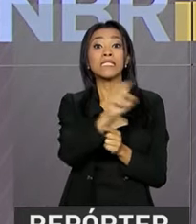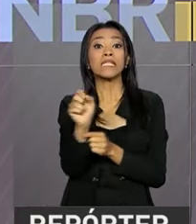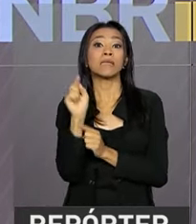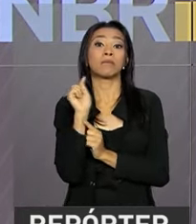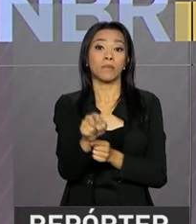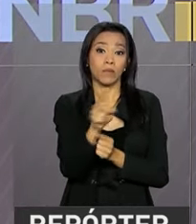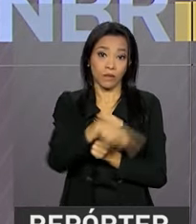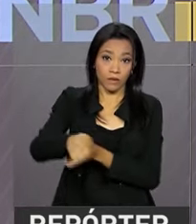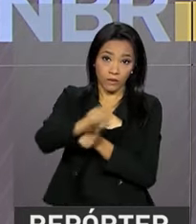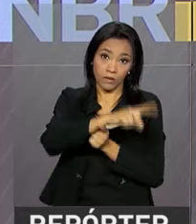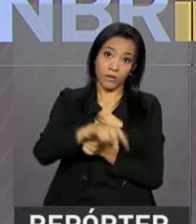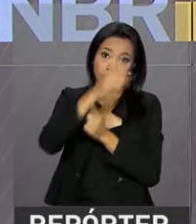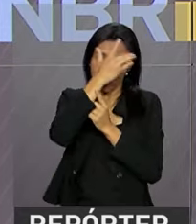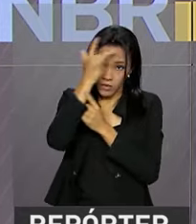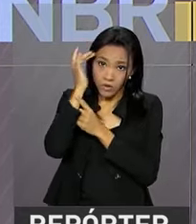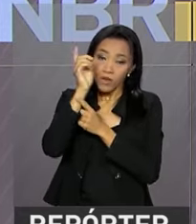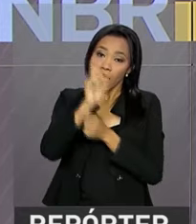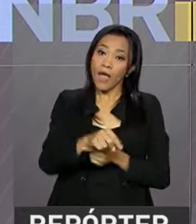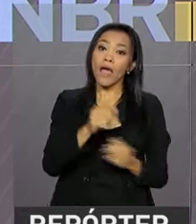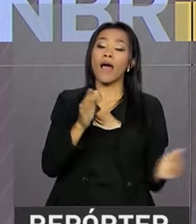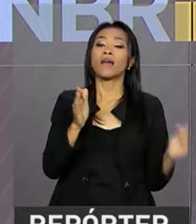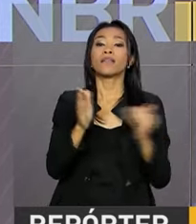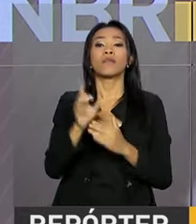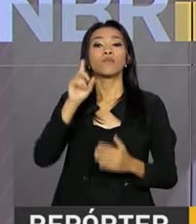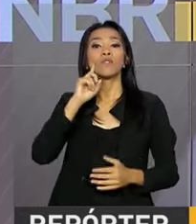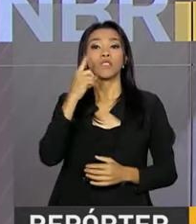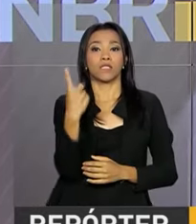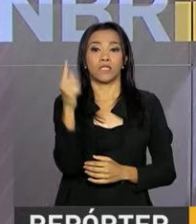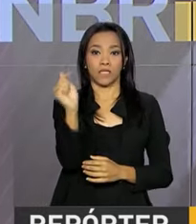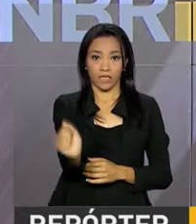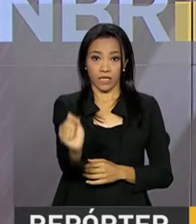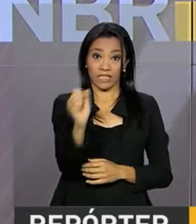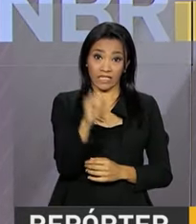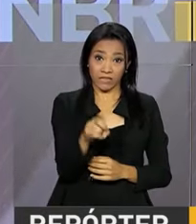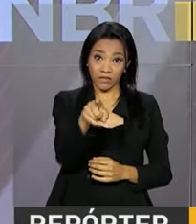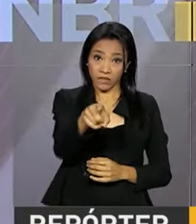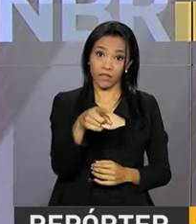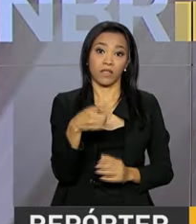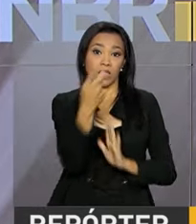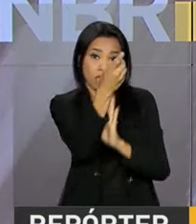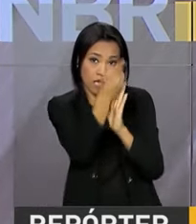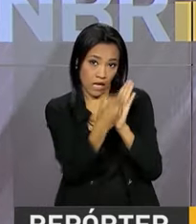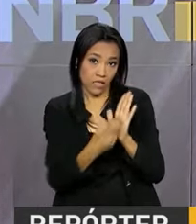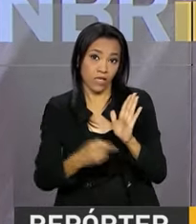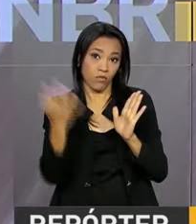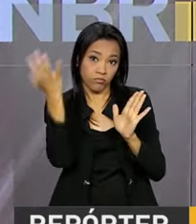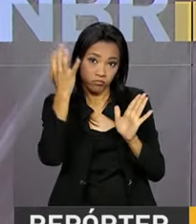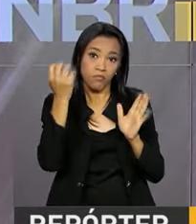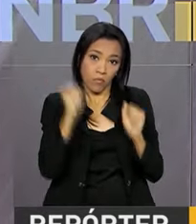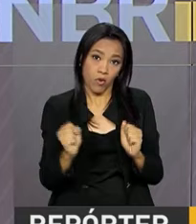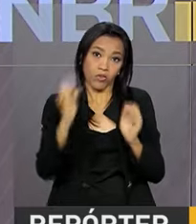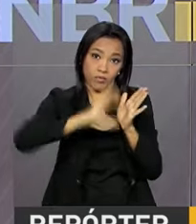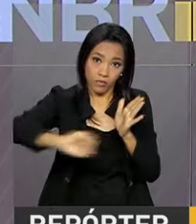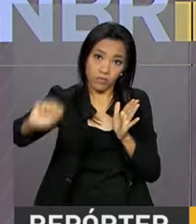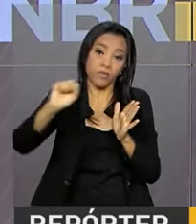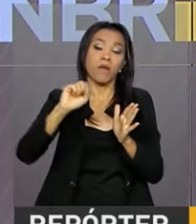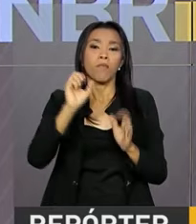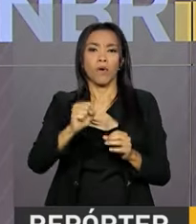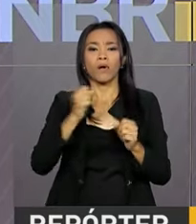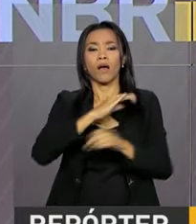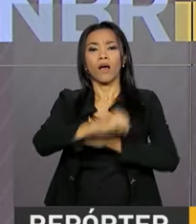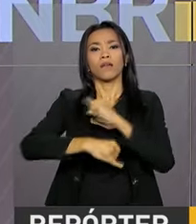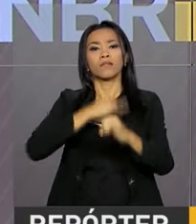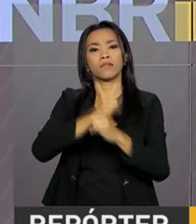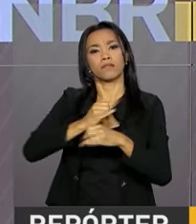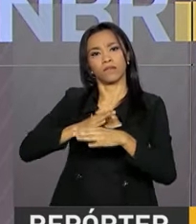será no próximo dia 17 para saber se teve a declaração liberada o contribuinte deve acessar a